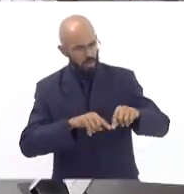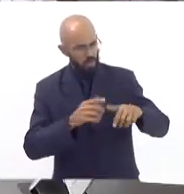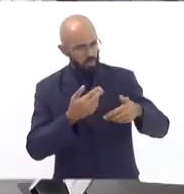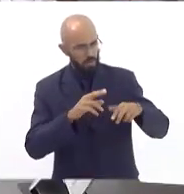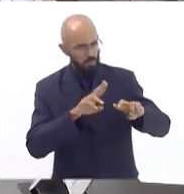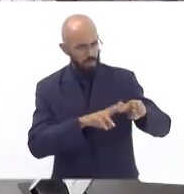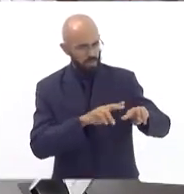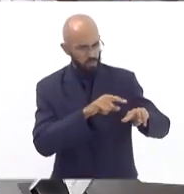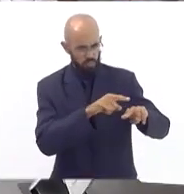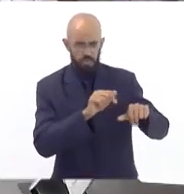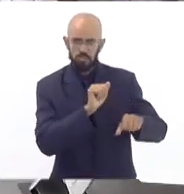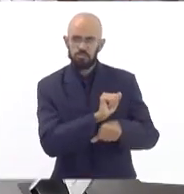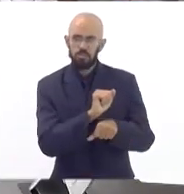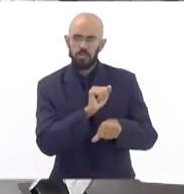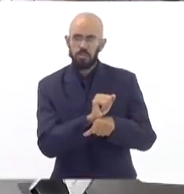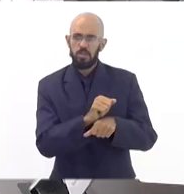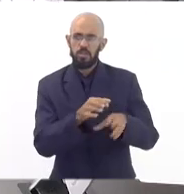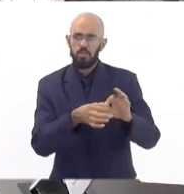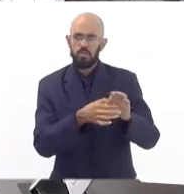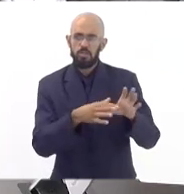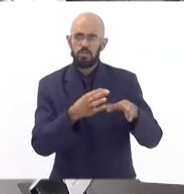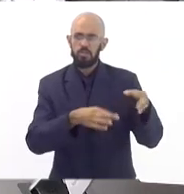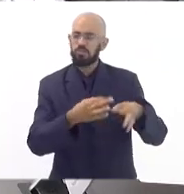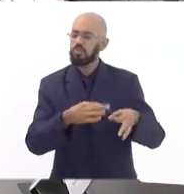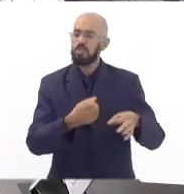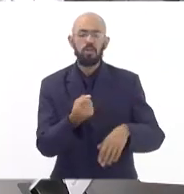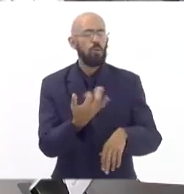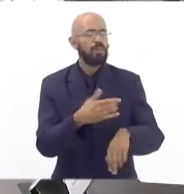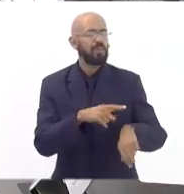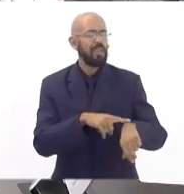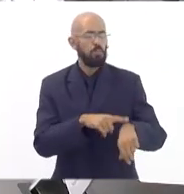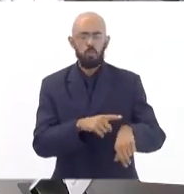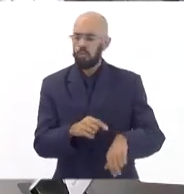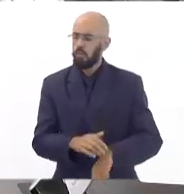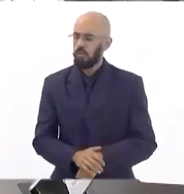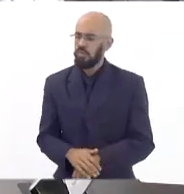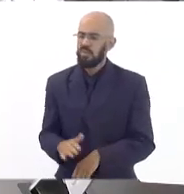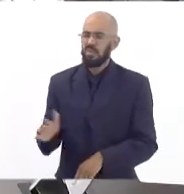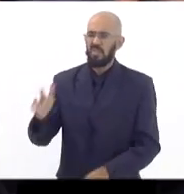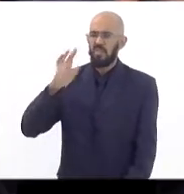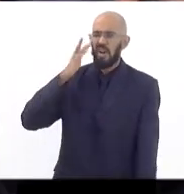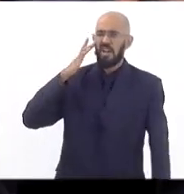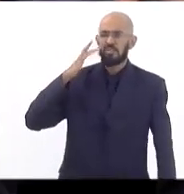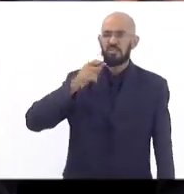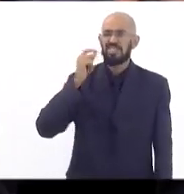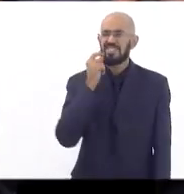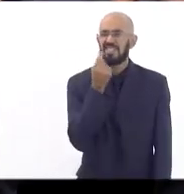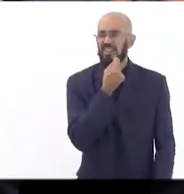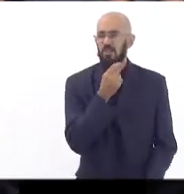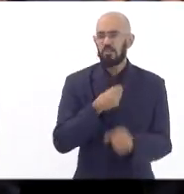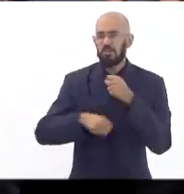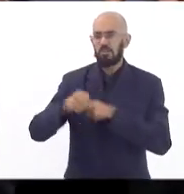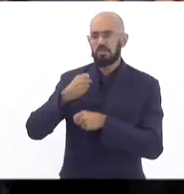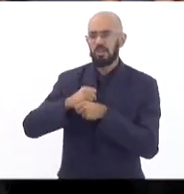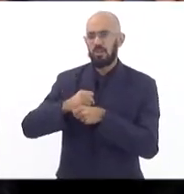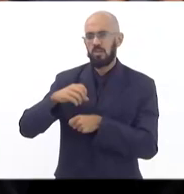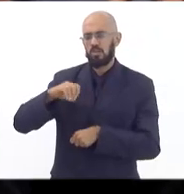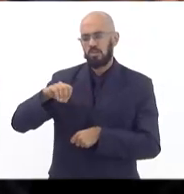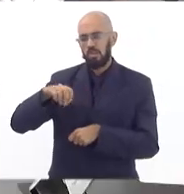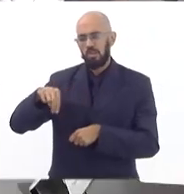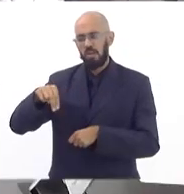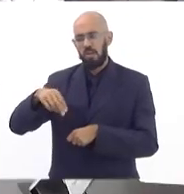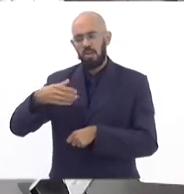a autorização da justiça assim há quanto tempo se eu não me engano foi em setembro outubro novembro